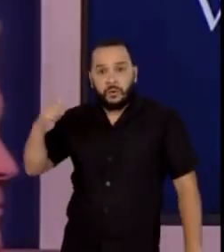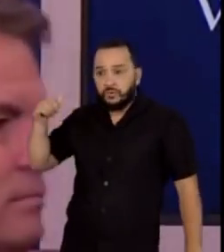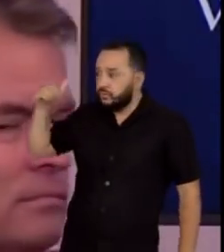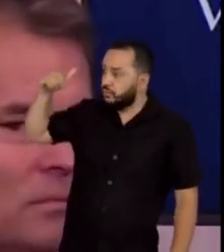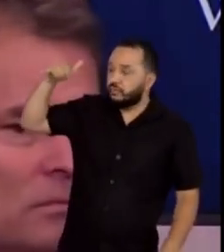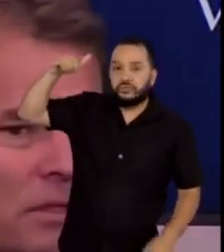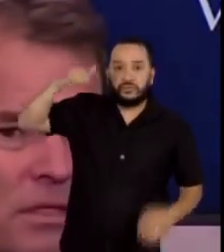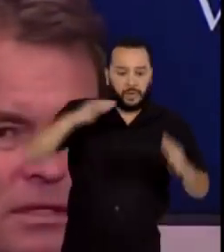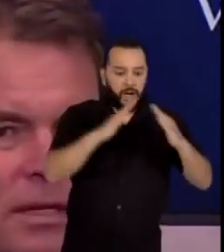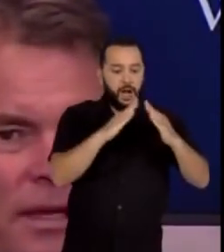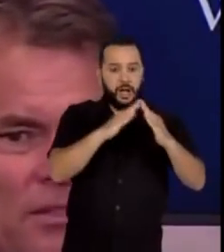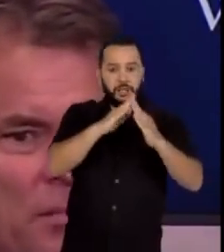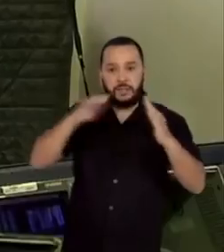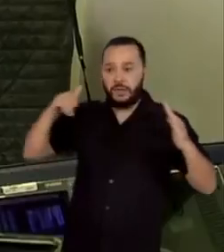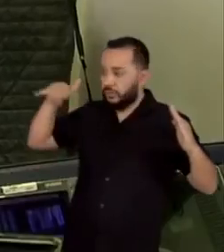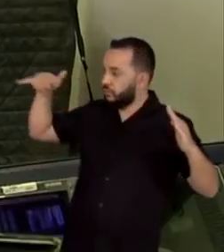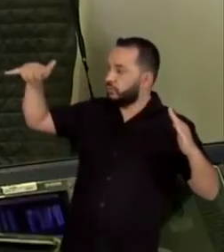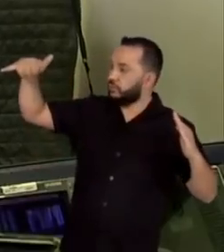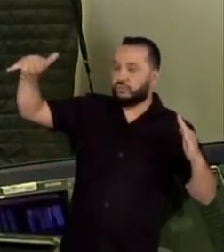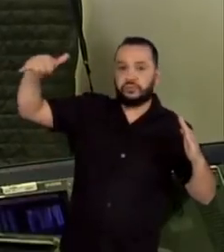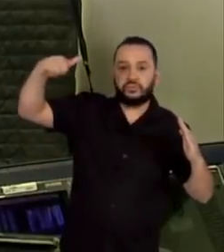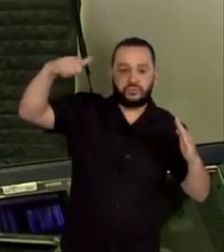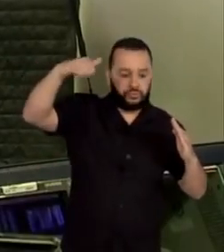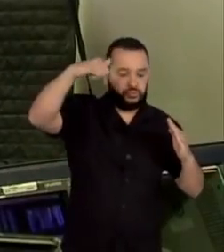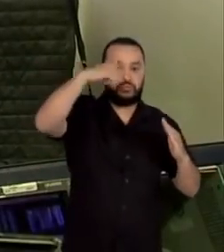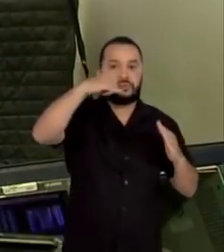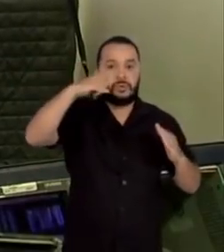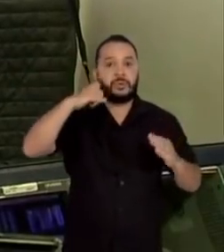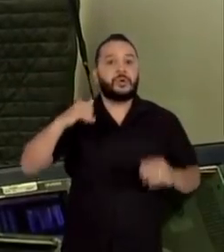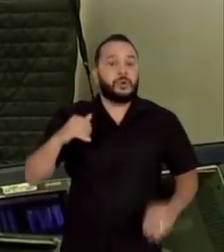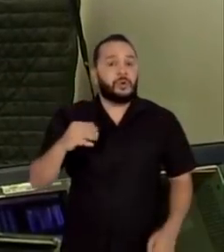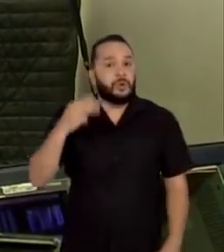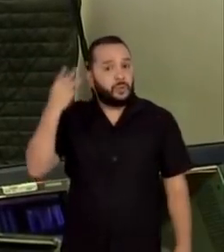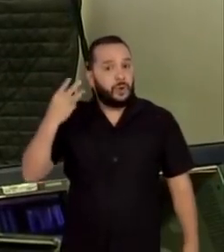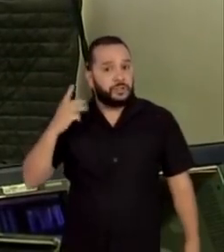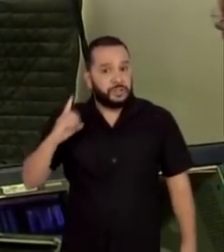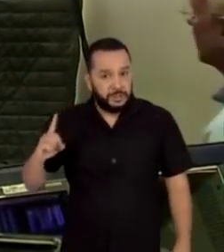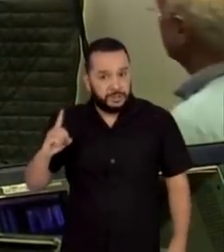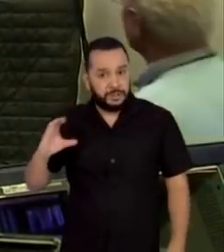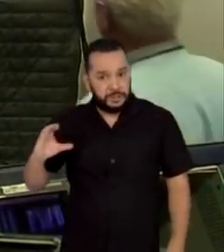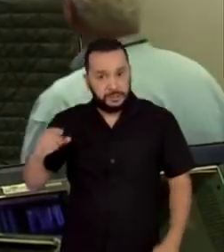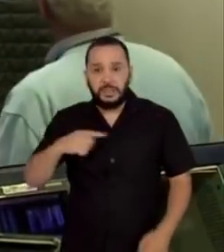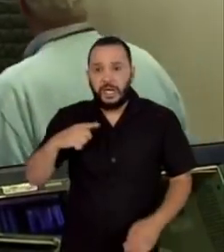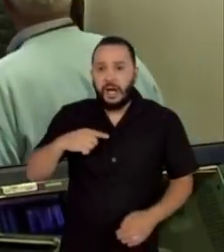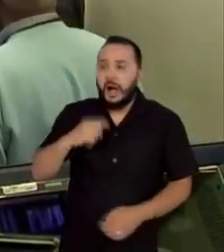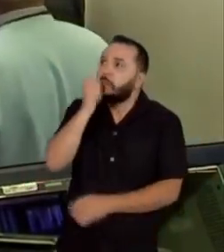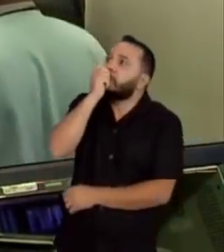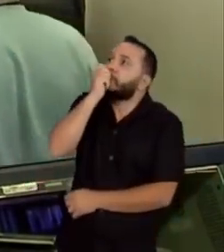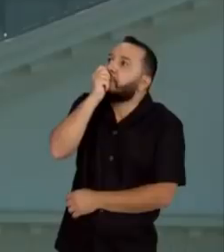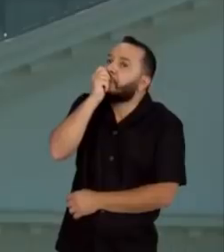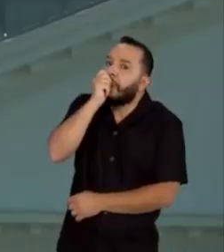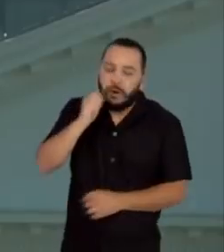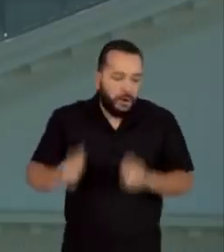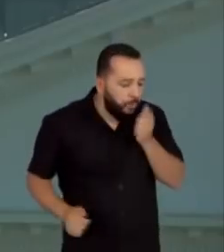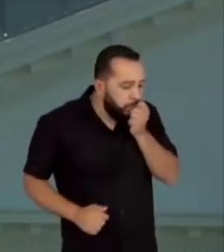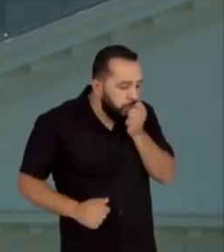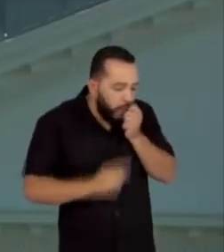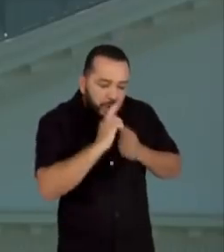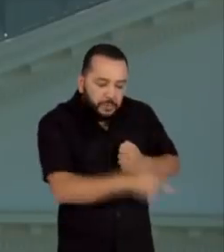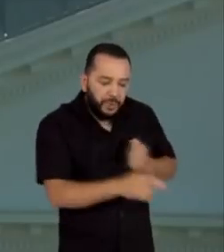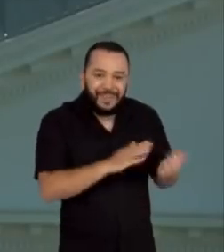invadiu o espaço aéreo restrito sobre a capital norte-americana e não deu respostas às autoridades aéreas. Além da Casa